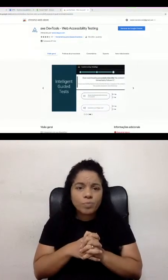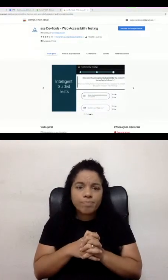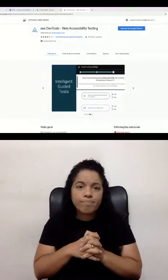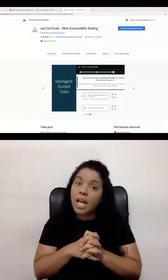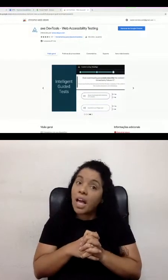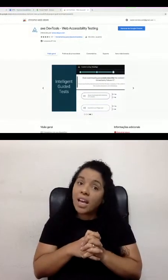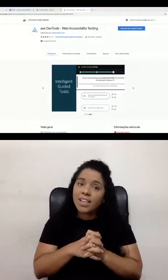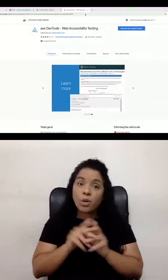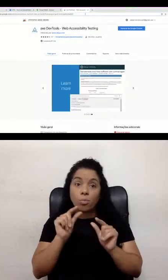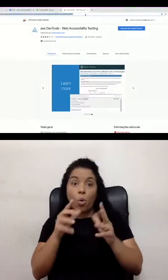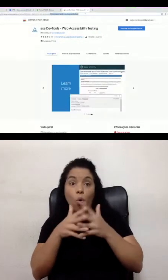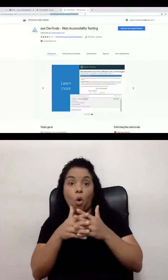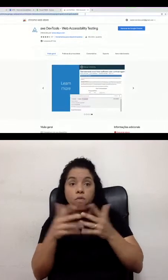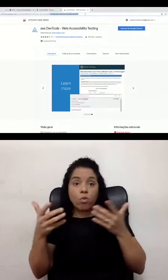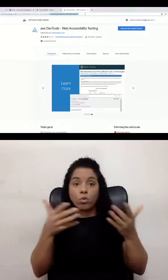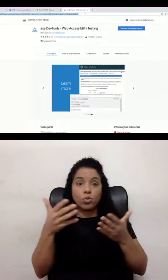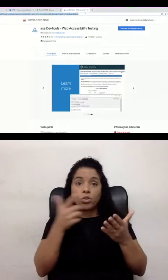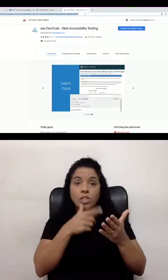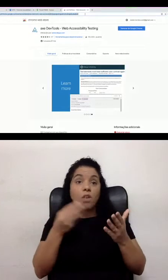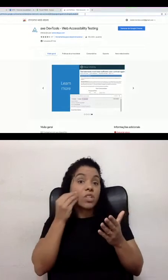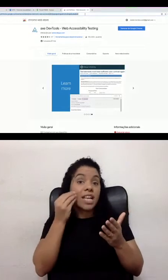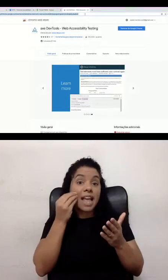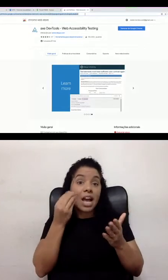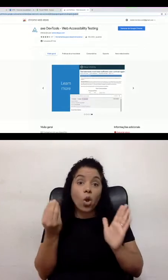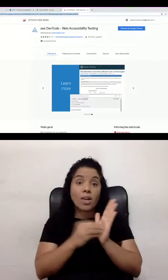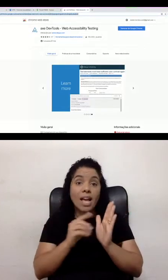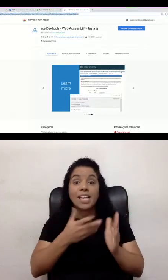Eu tô meio confusa onde que eu tô. Vou tentar colocar aqui no chat.